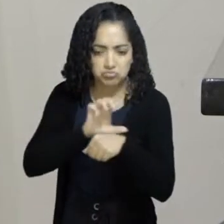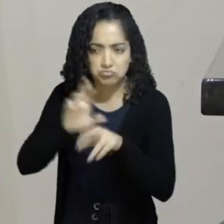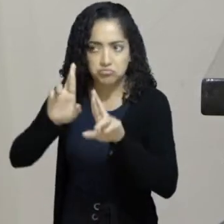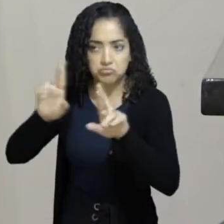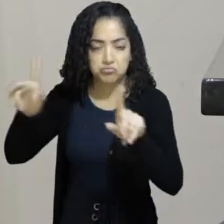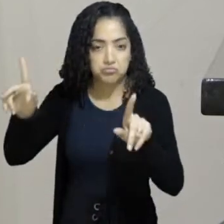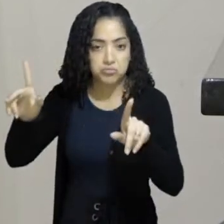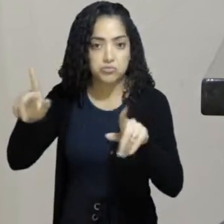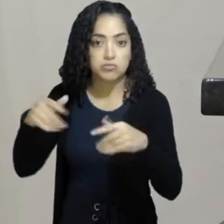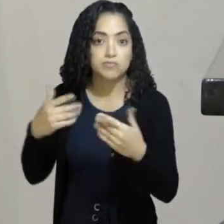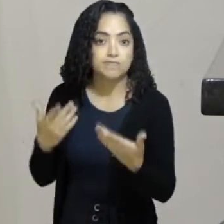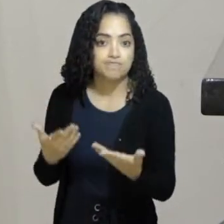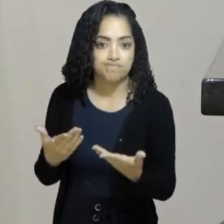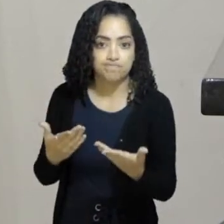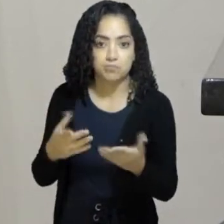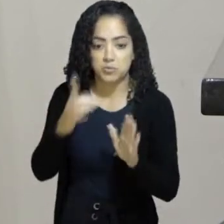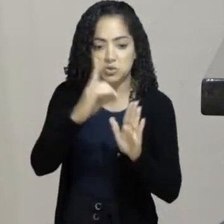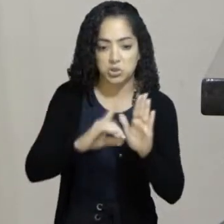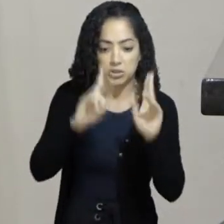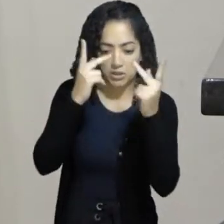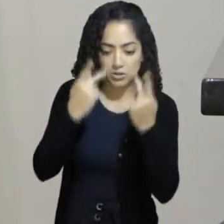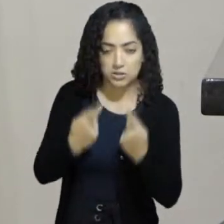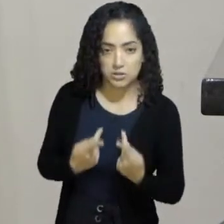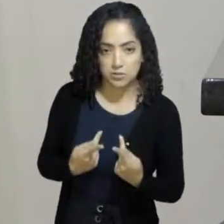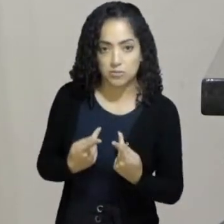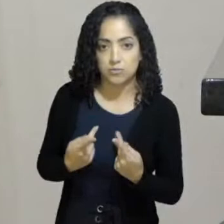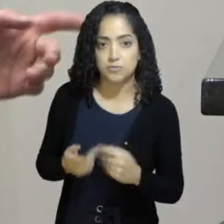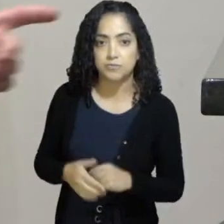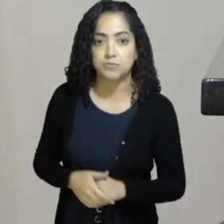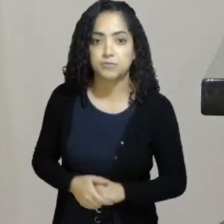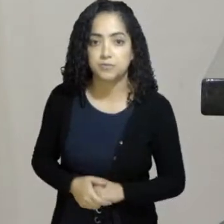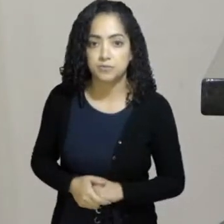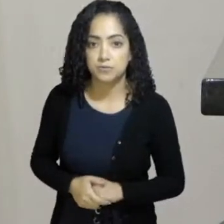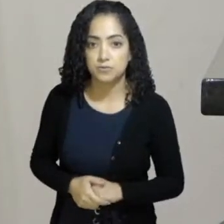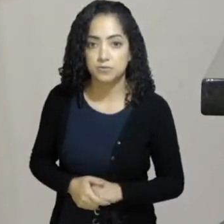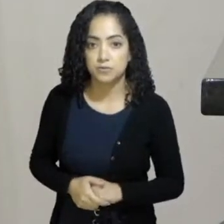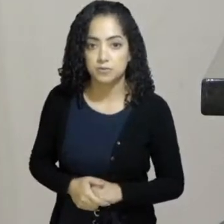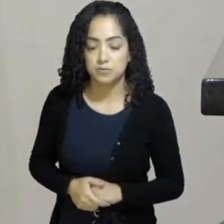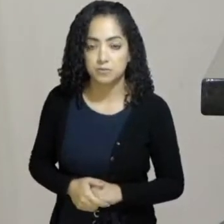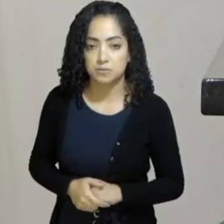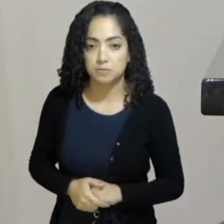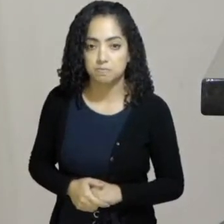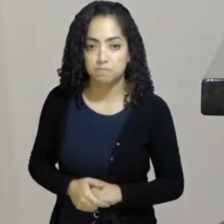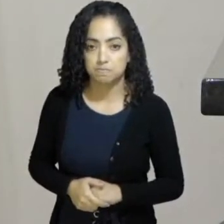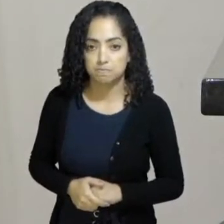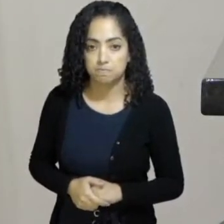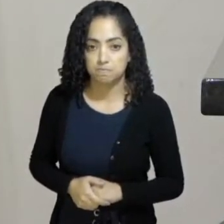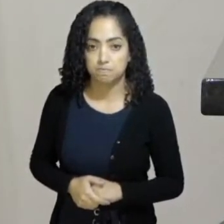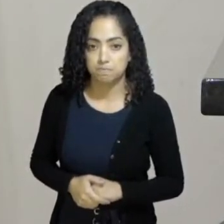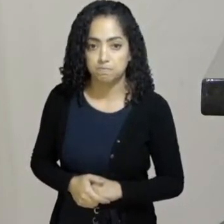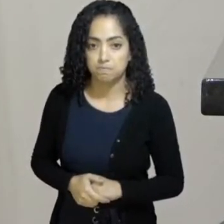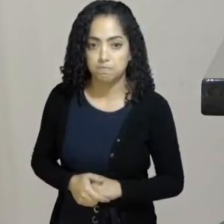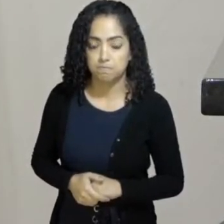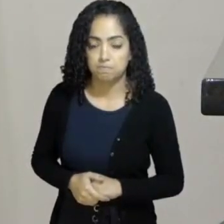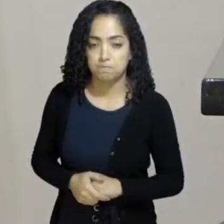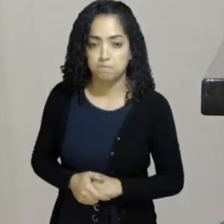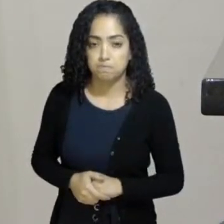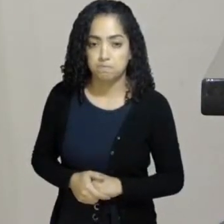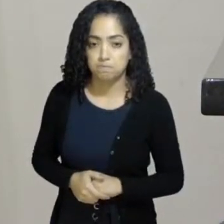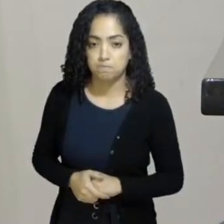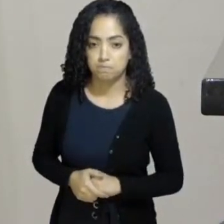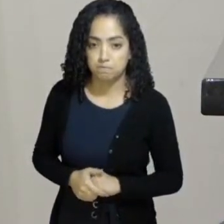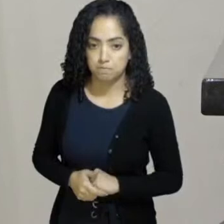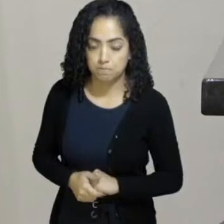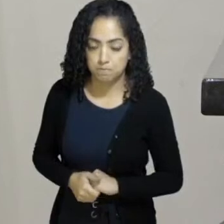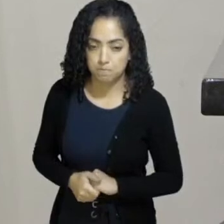em pasta de direitos humanos e outra papagaiada Presidente me dá mais 30 segundos para finalizar mais um minuto Deputado